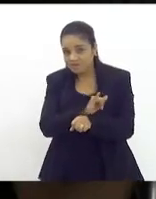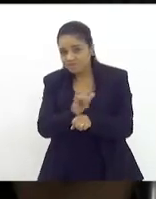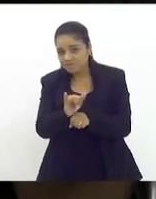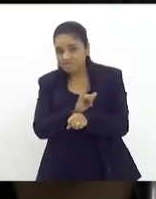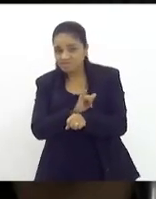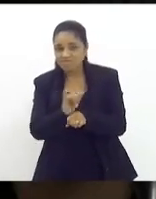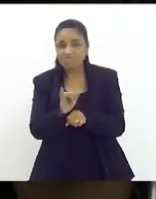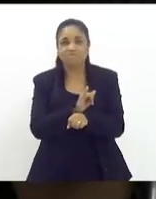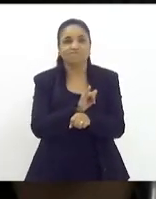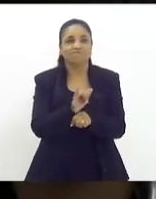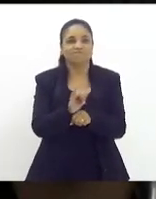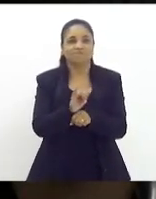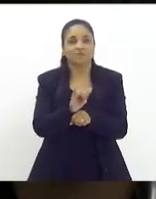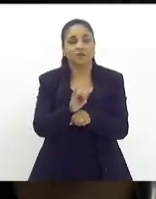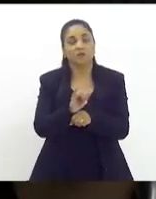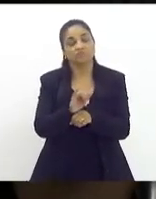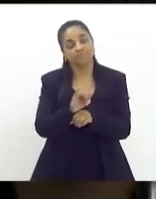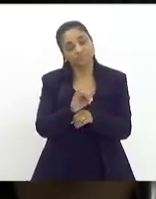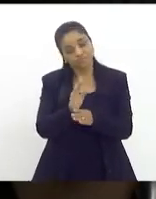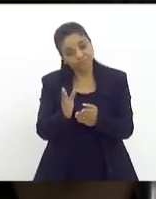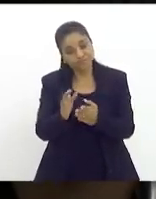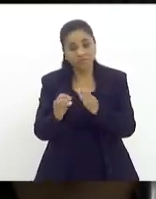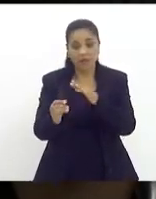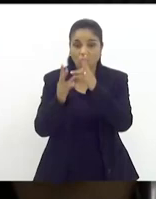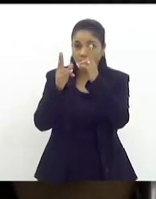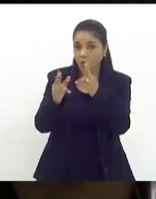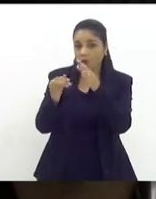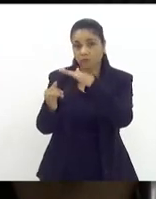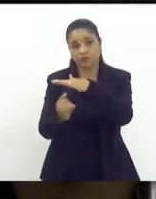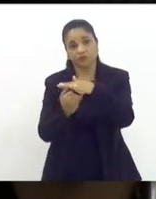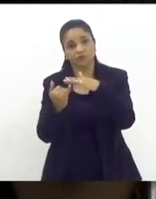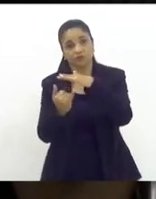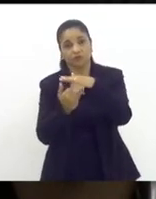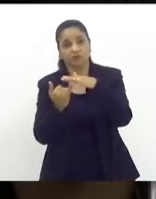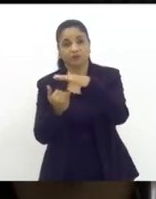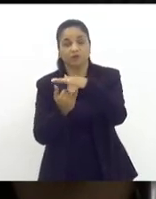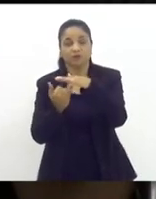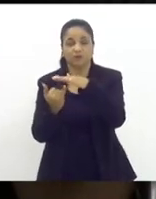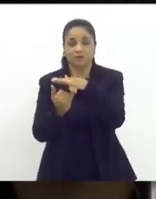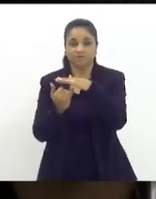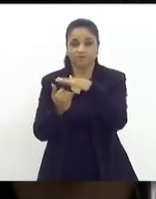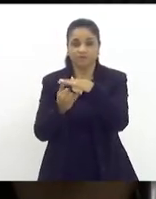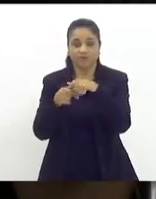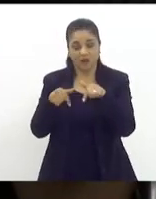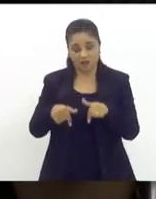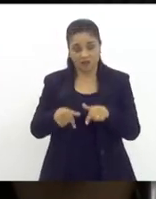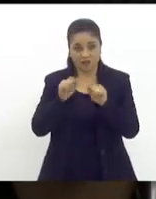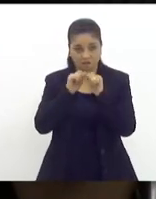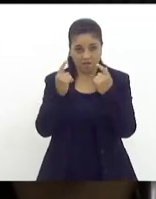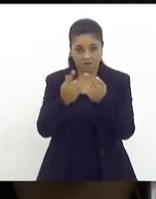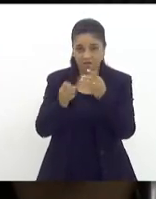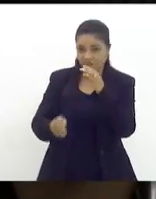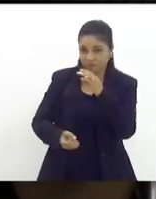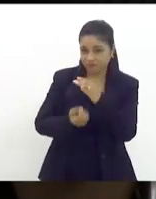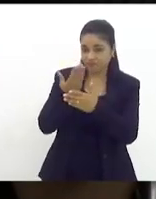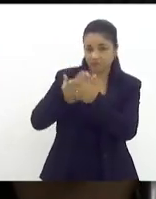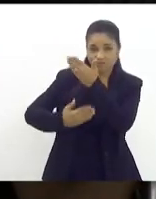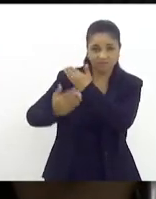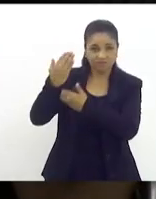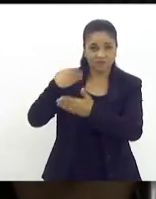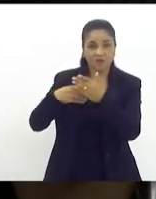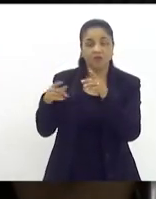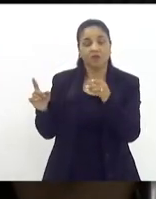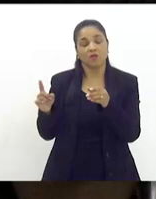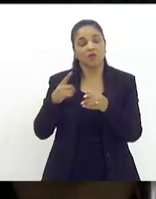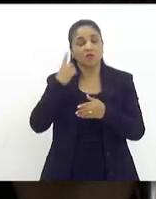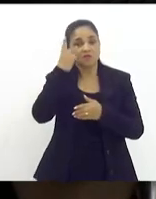não deixa de ser uma instituição, né? Aqui a gente criou há muitos anos atrás, eu fui coautor junto